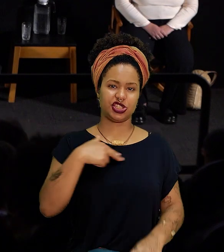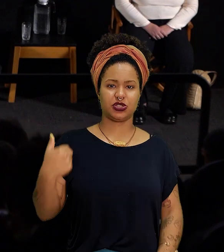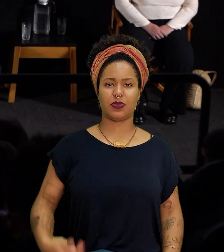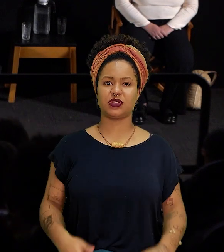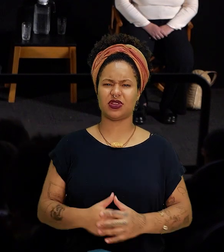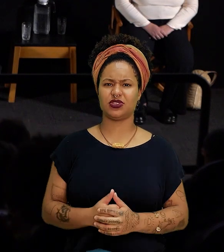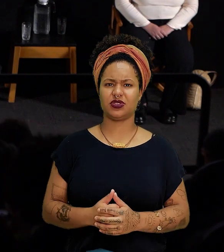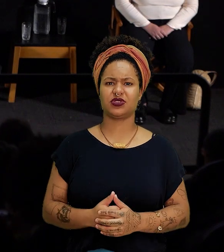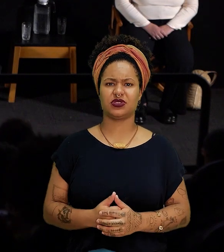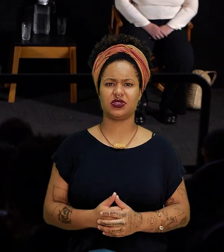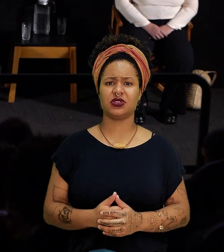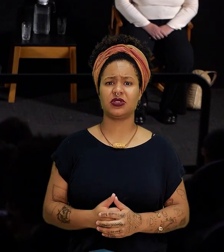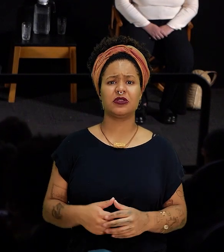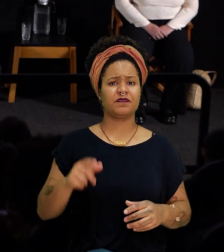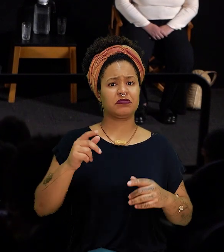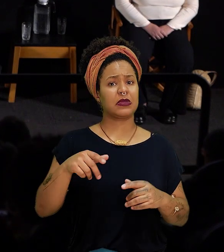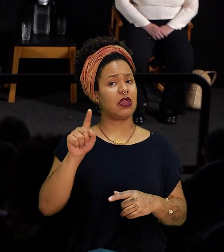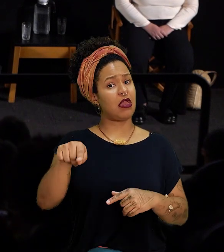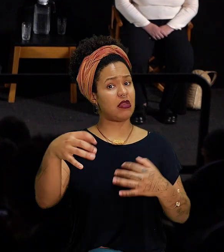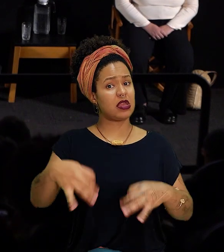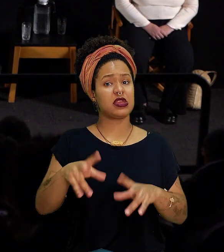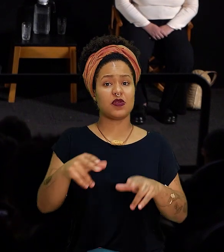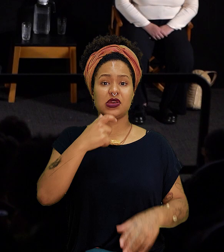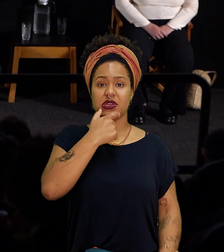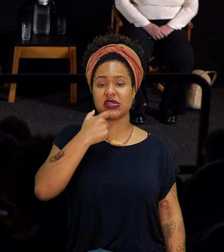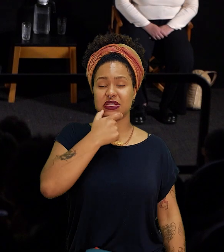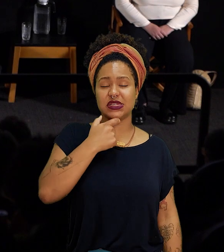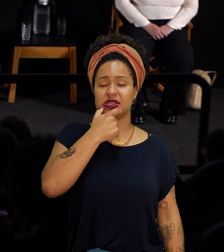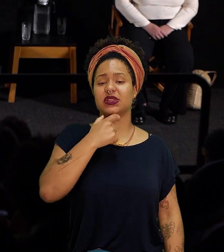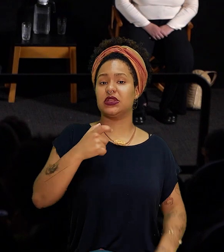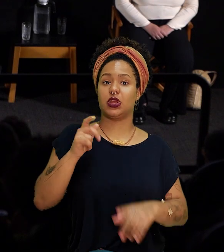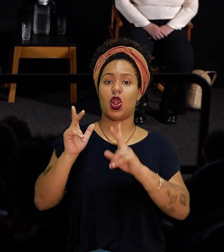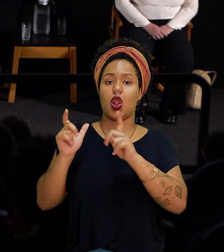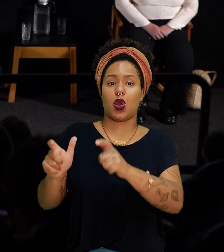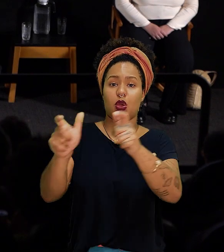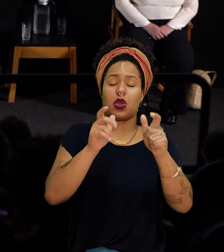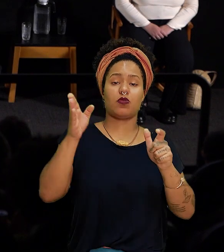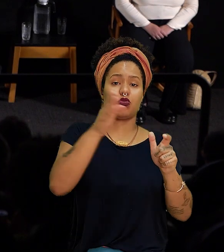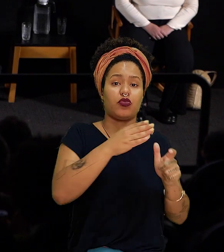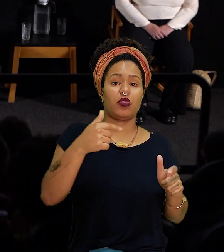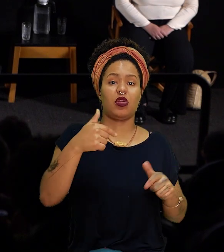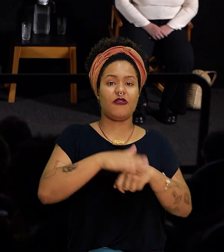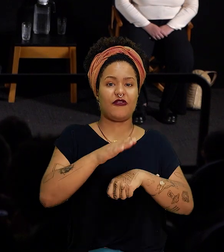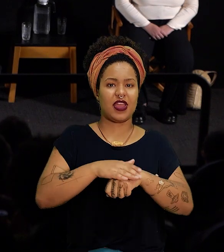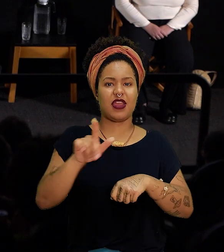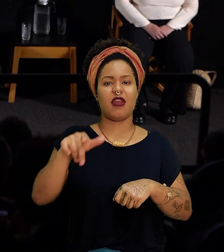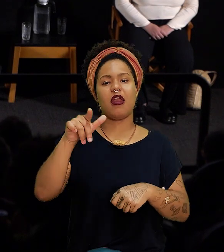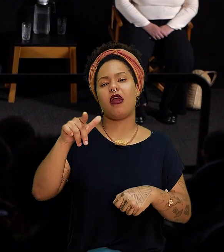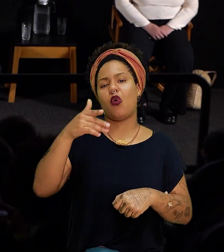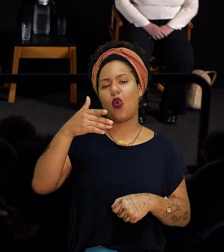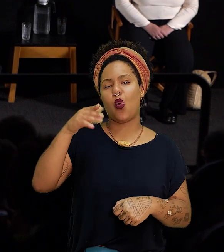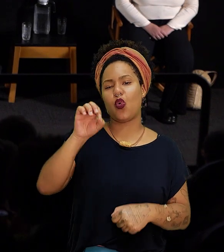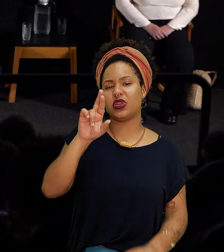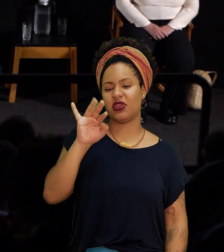chineses, tá certo? É exatamente o que os ingleses fizeram em todos os lugares, o Oriente Médio, tá